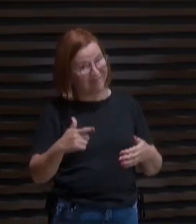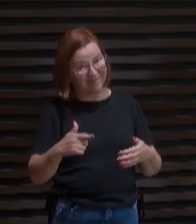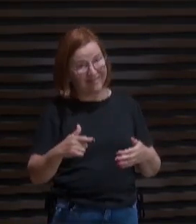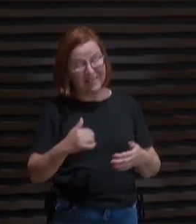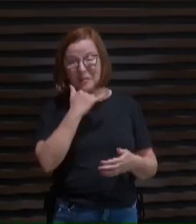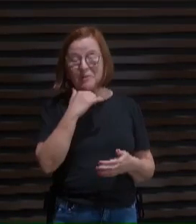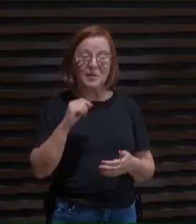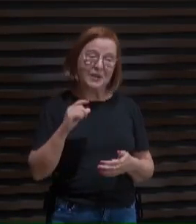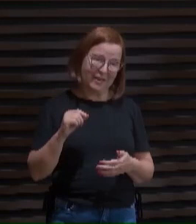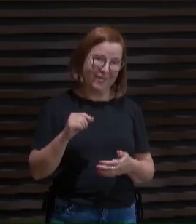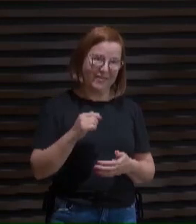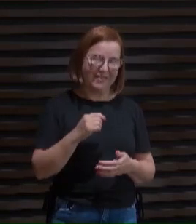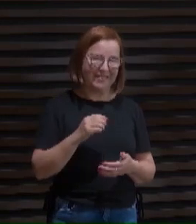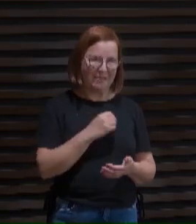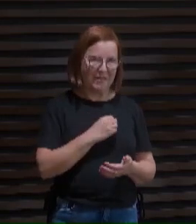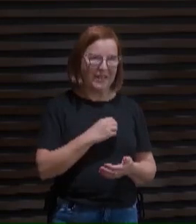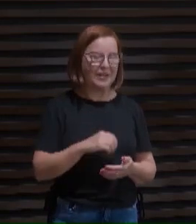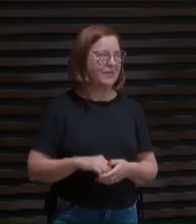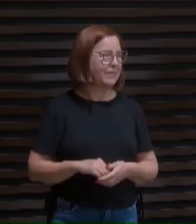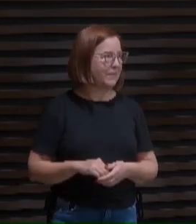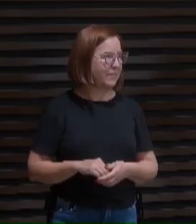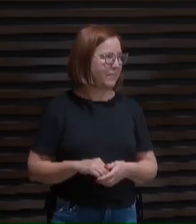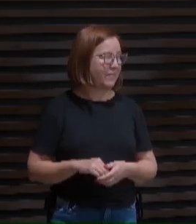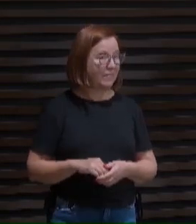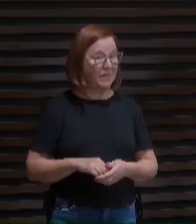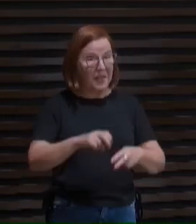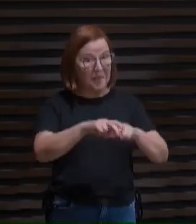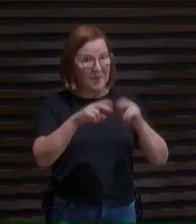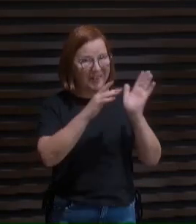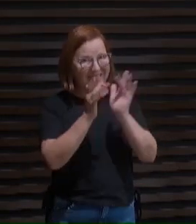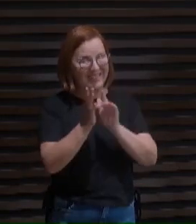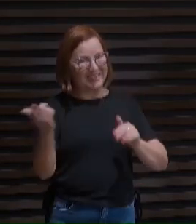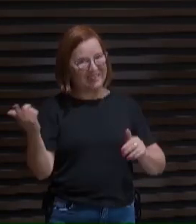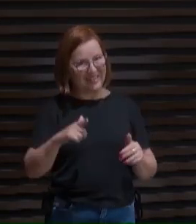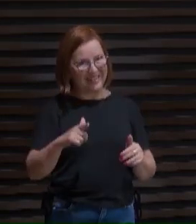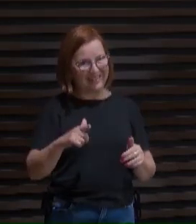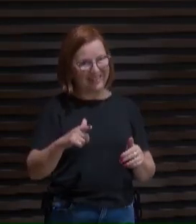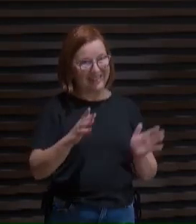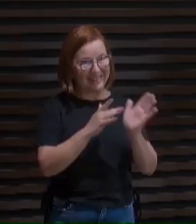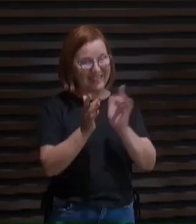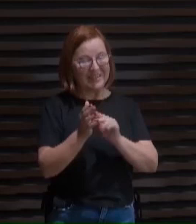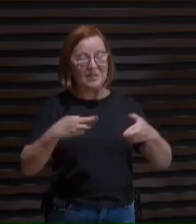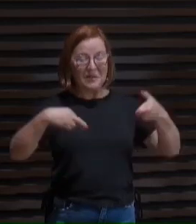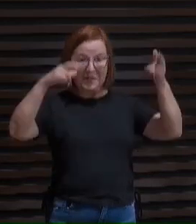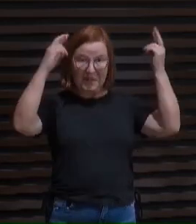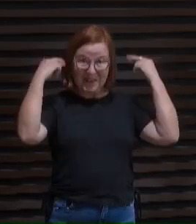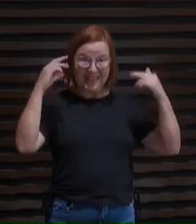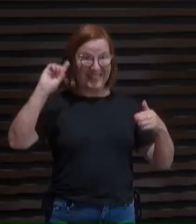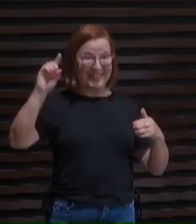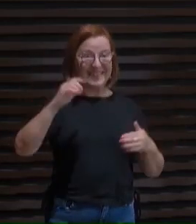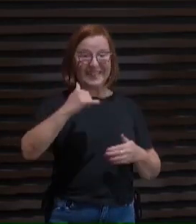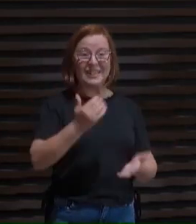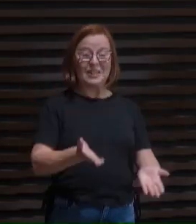de pecado de dentro do Bruno. Por isso que Jesus veio. Ele é o Cordeiro de Deus que perdoa os nossos pecados